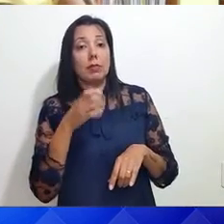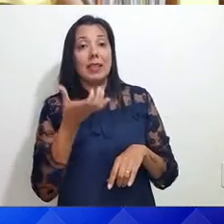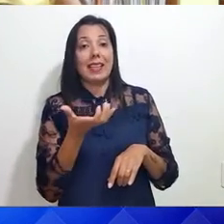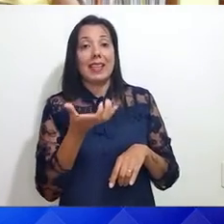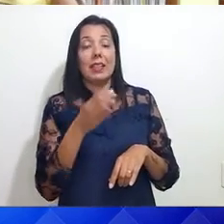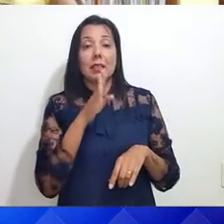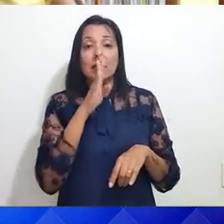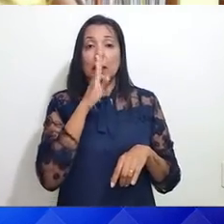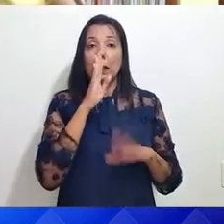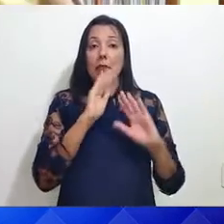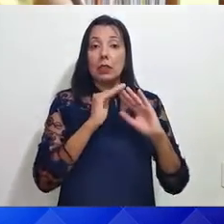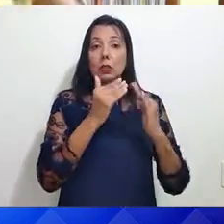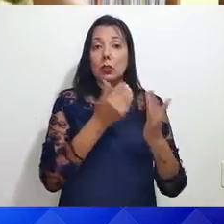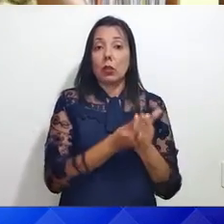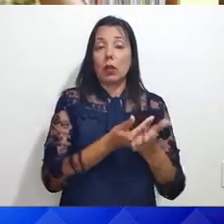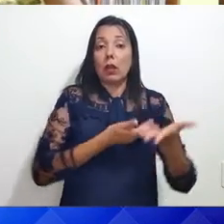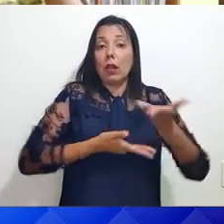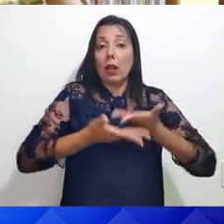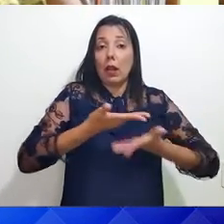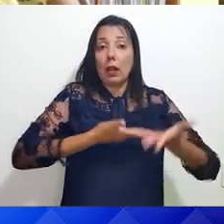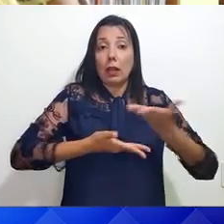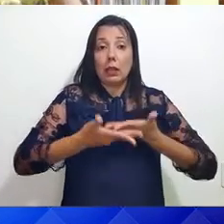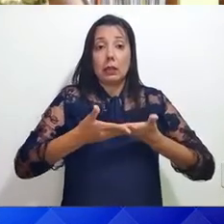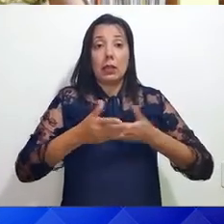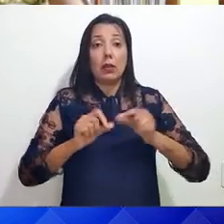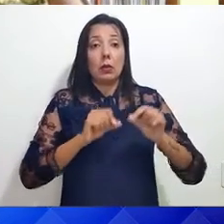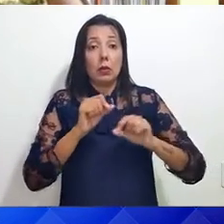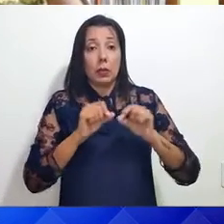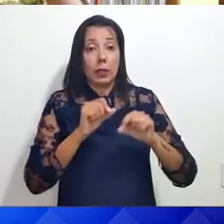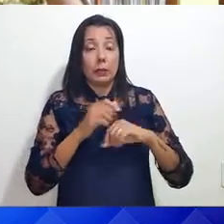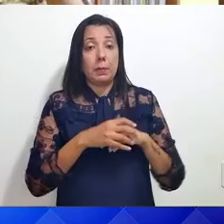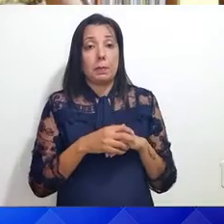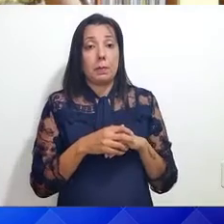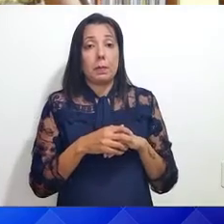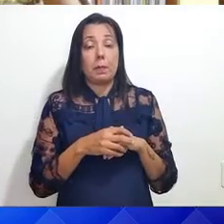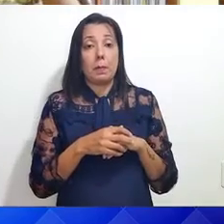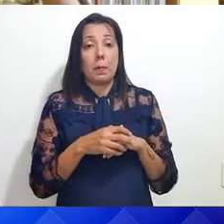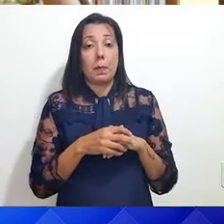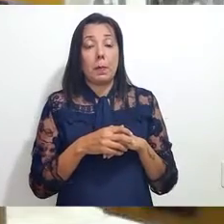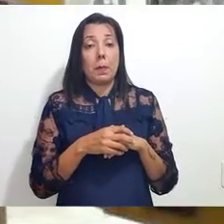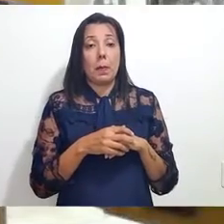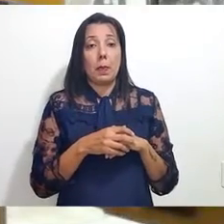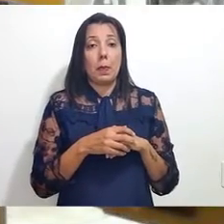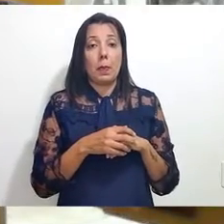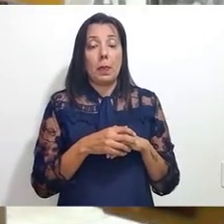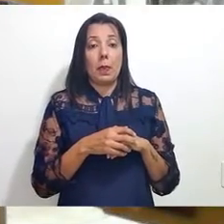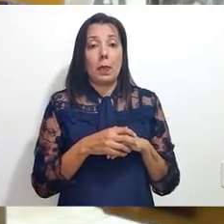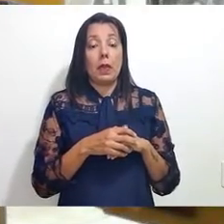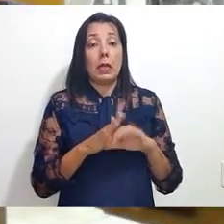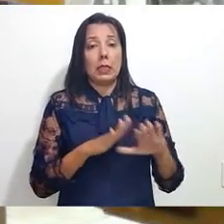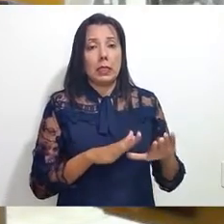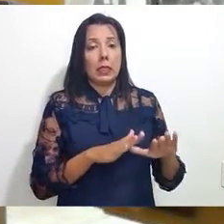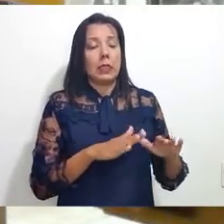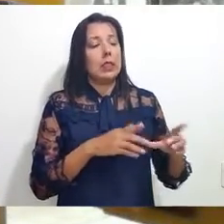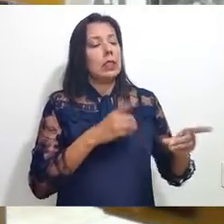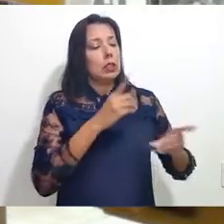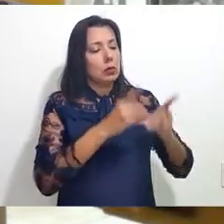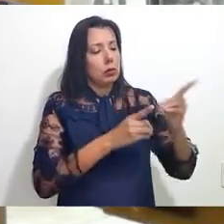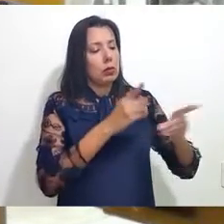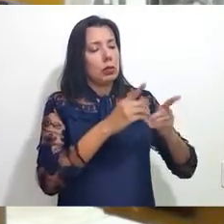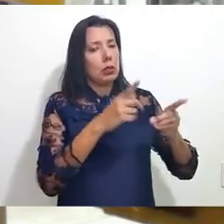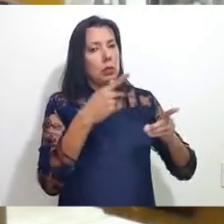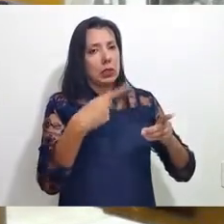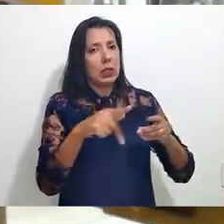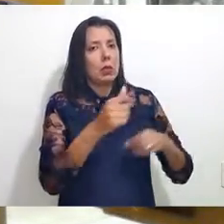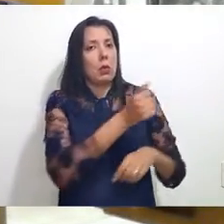Olha, no meu entendimento, enquanto militante do direito adolescente, essa lei ela é um crime. E ela é um crime porque ela